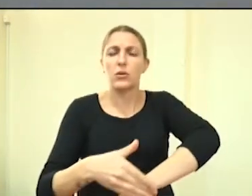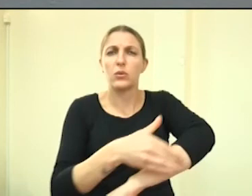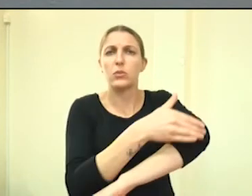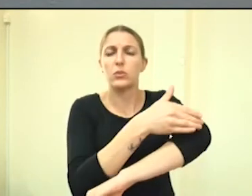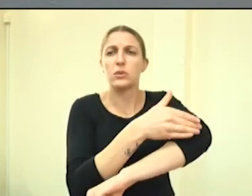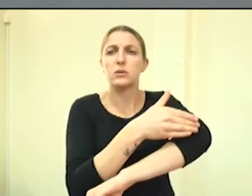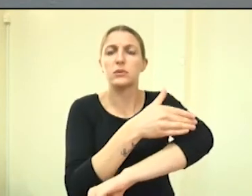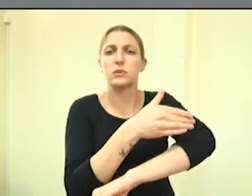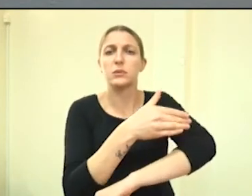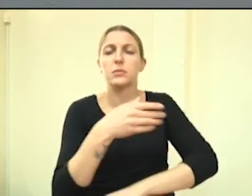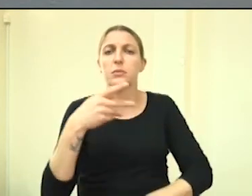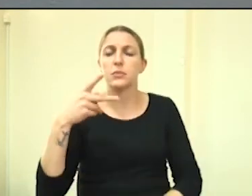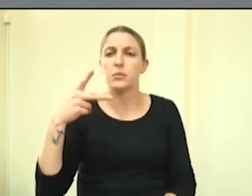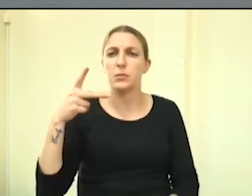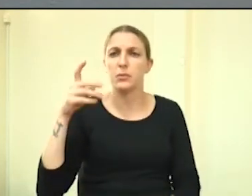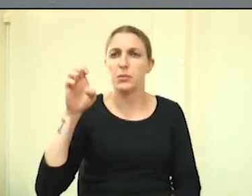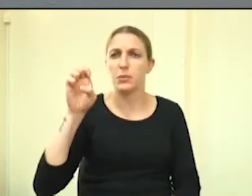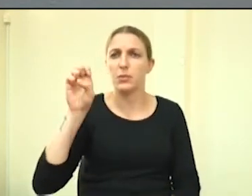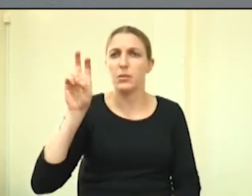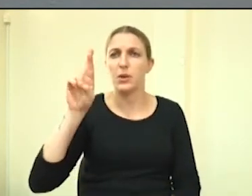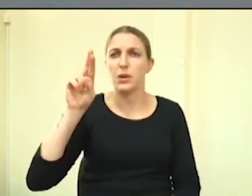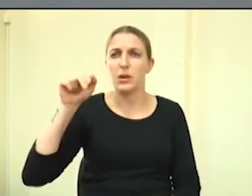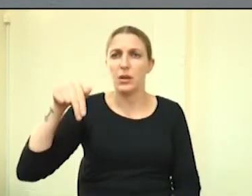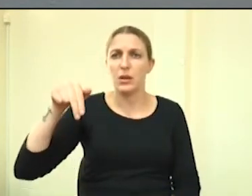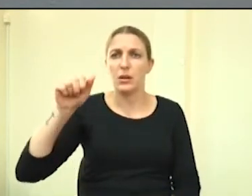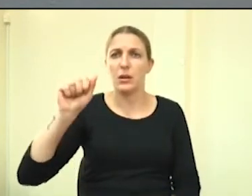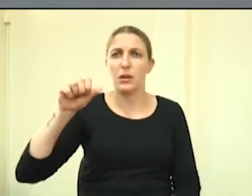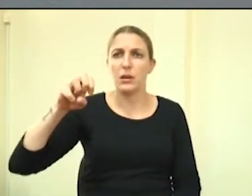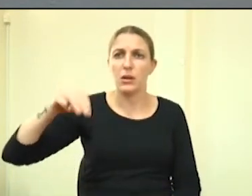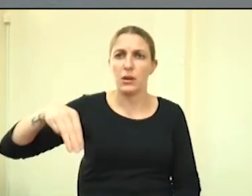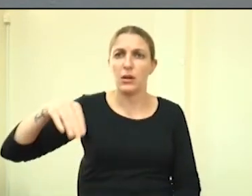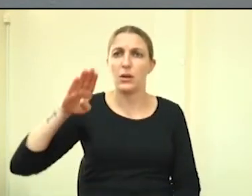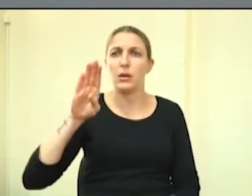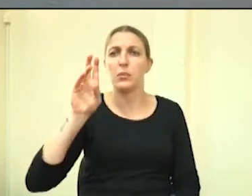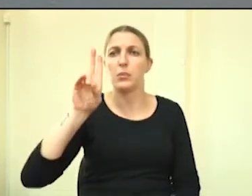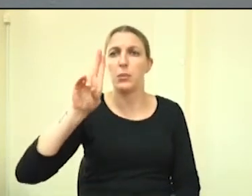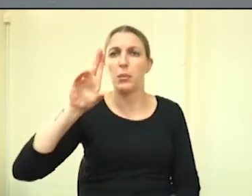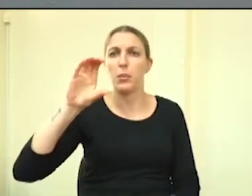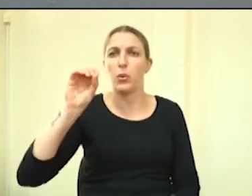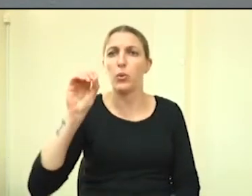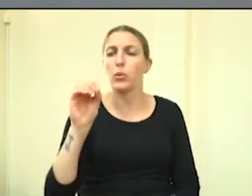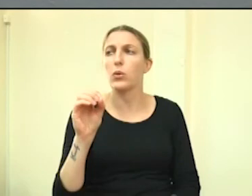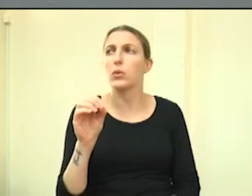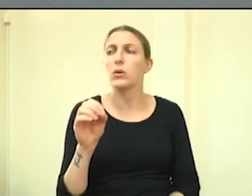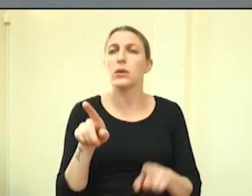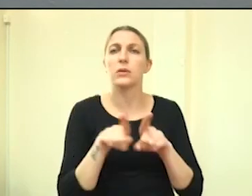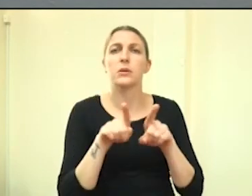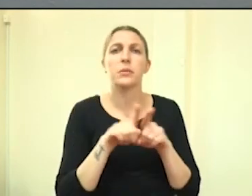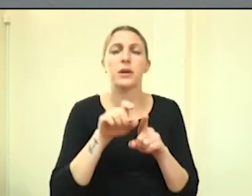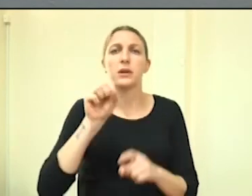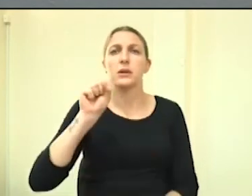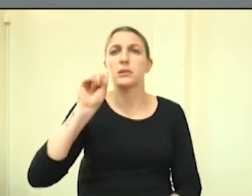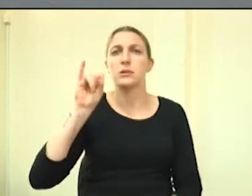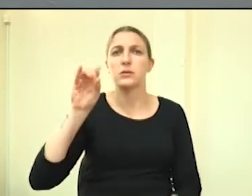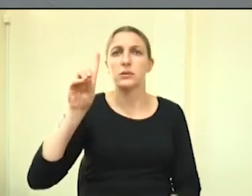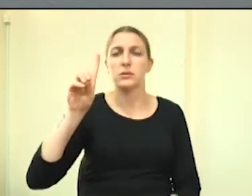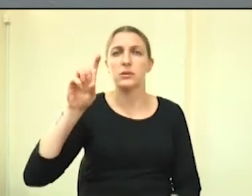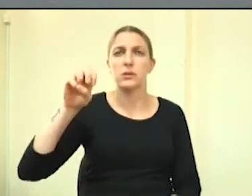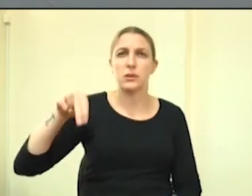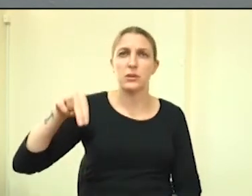Júnior, na Avenida 7 de Setembro, além de lombadas eletrônicas que sejam colocados semáforos com câmeras. Autor Claudemir de Araújo.